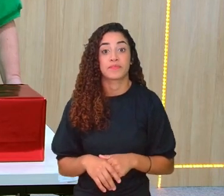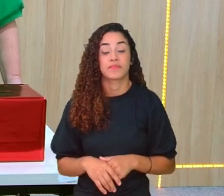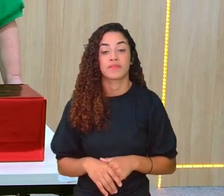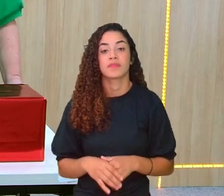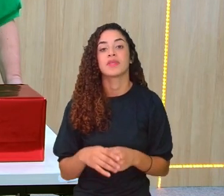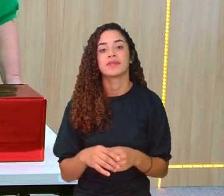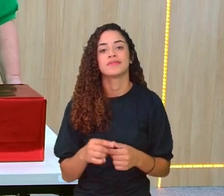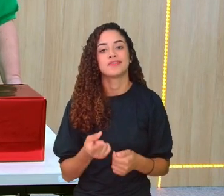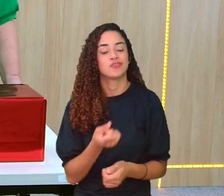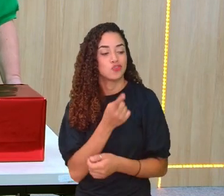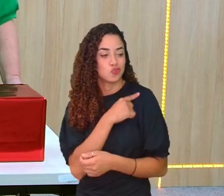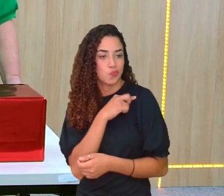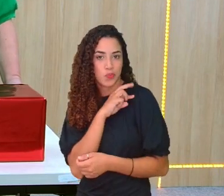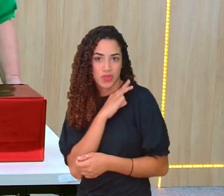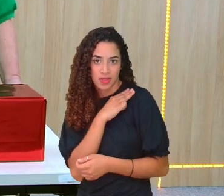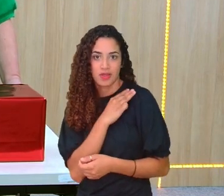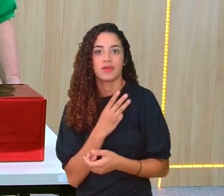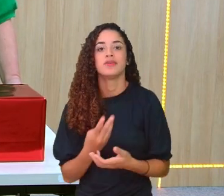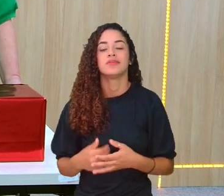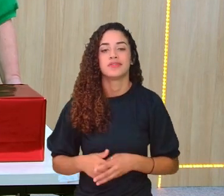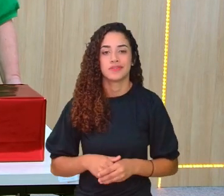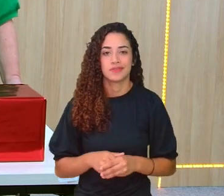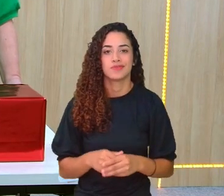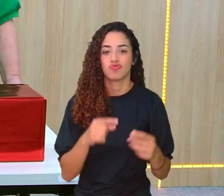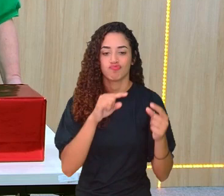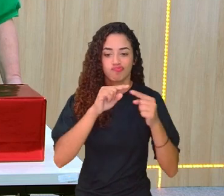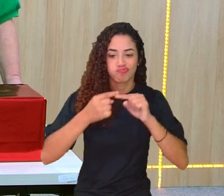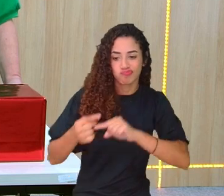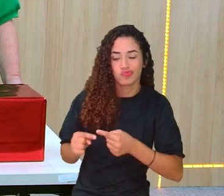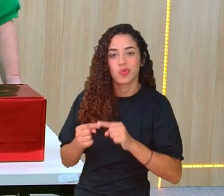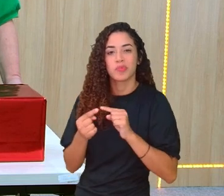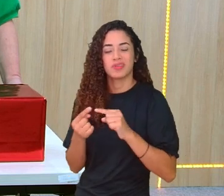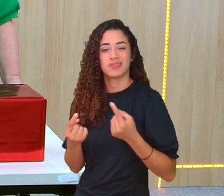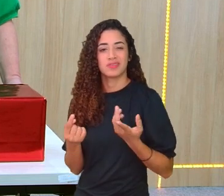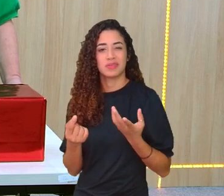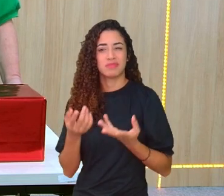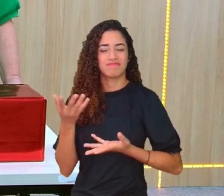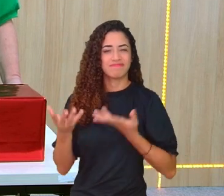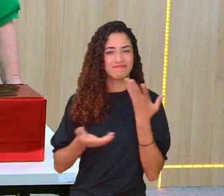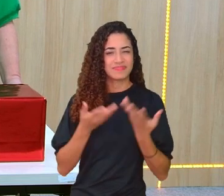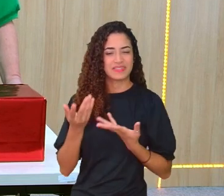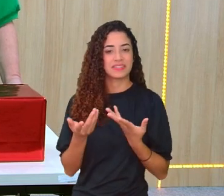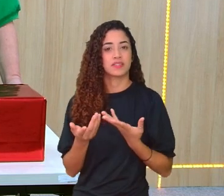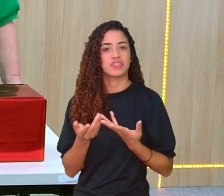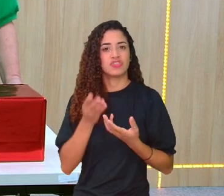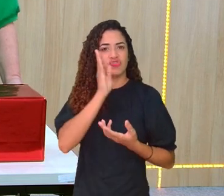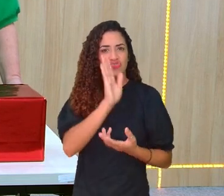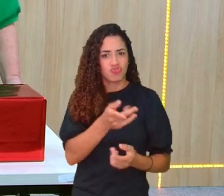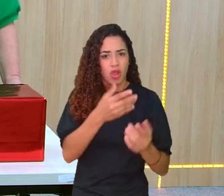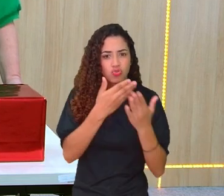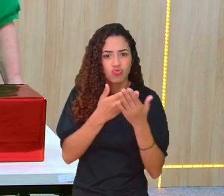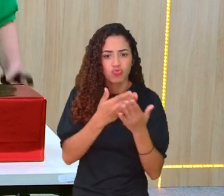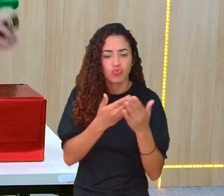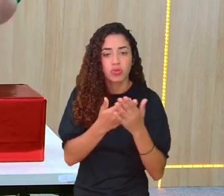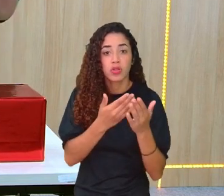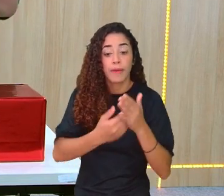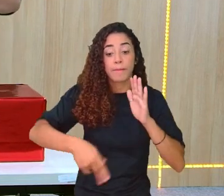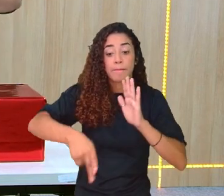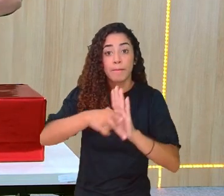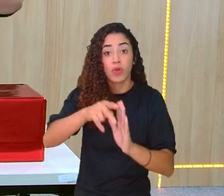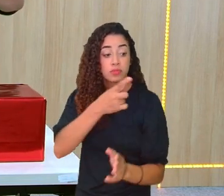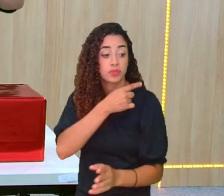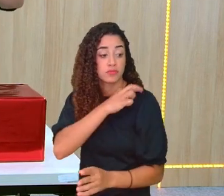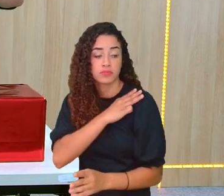ensino médio como arranjo, permutação, combinação. Professora, eu já estou mexendo uma coisa do ensino médio. Tá. A